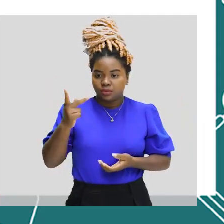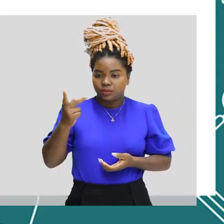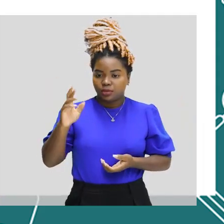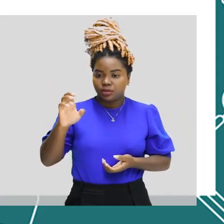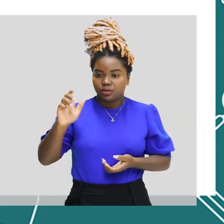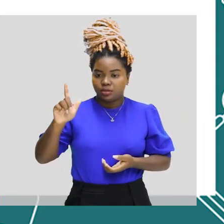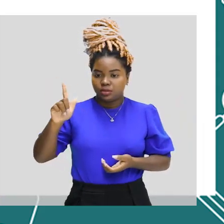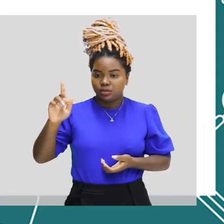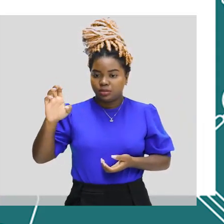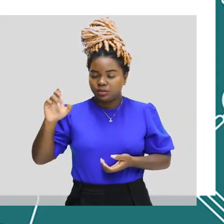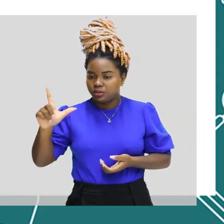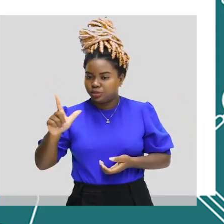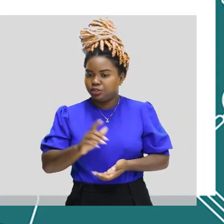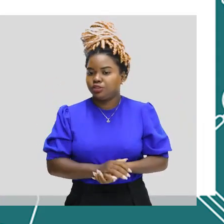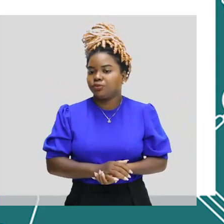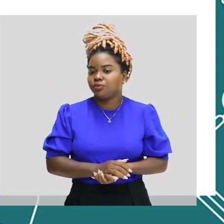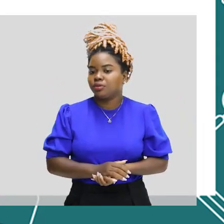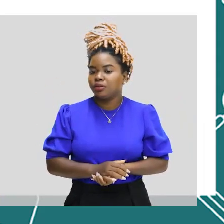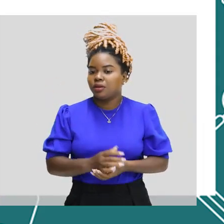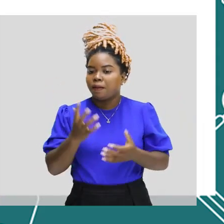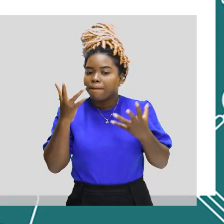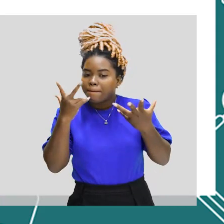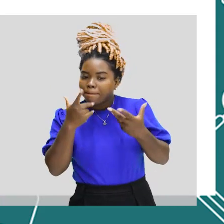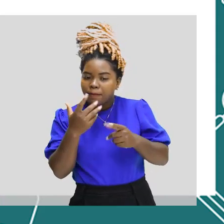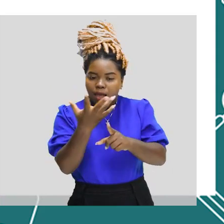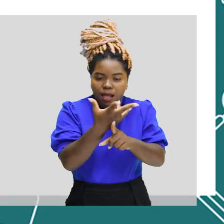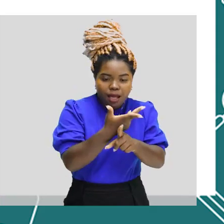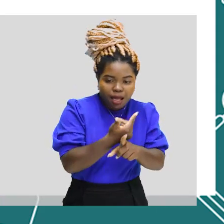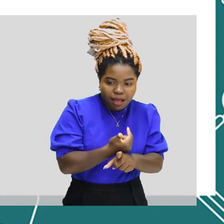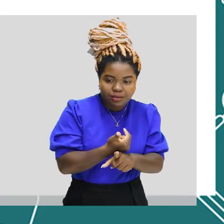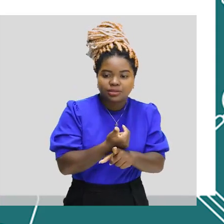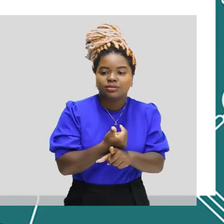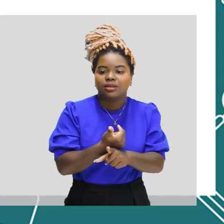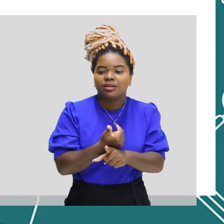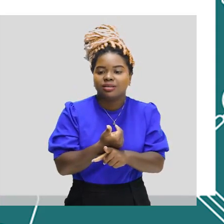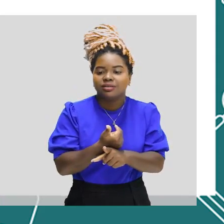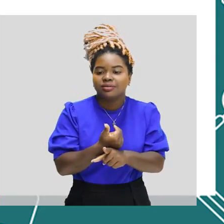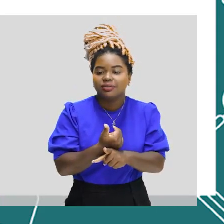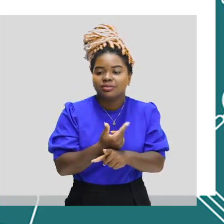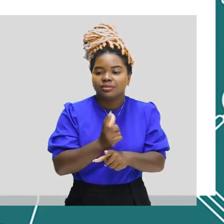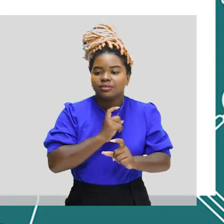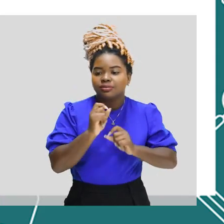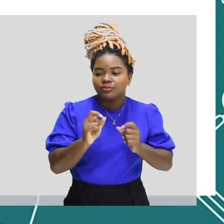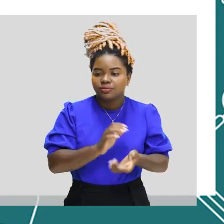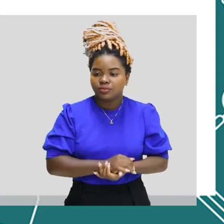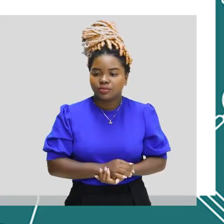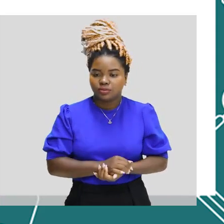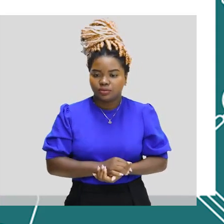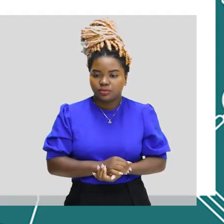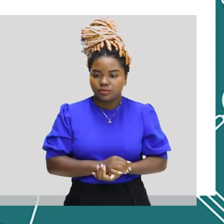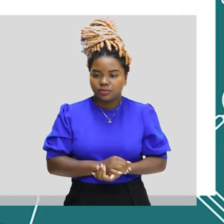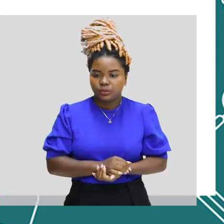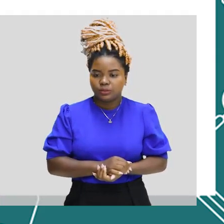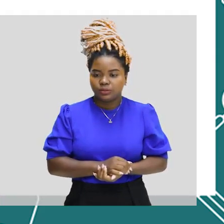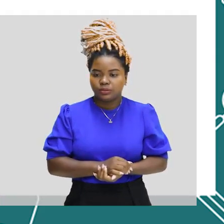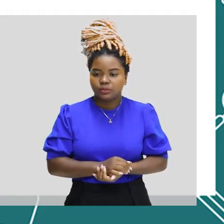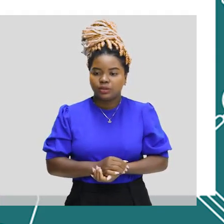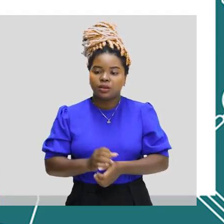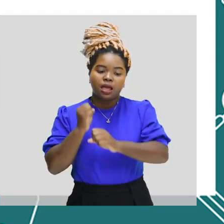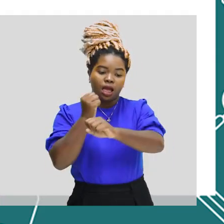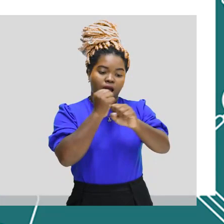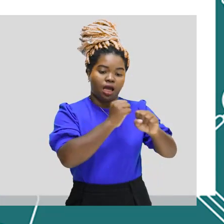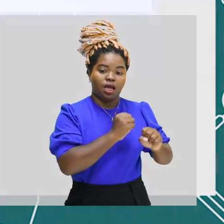belas artes. Eu já ouvi esse nome, professor. As belas artes consideradas na época, isso meados do século XIX, seriam